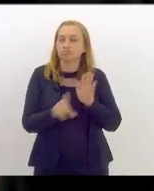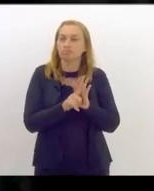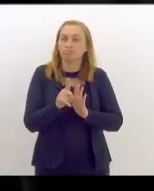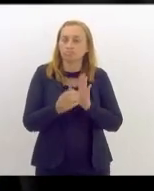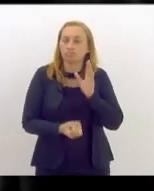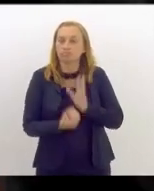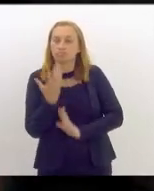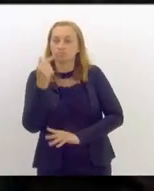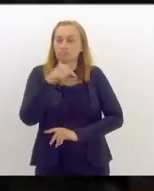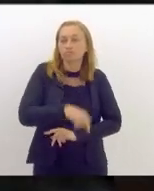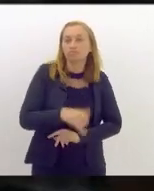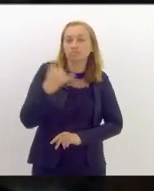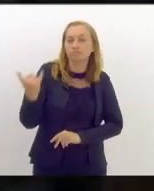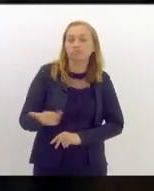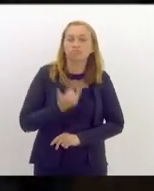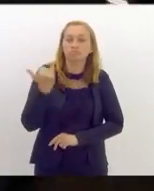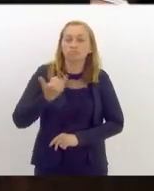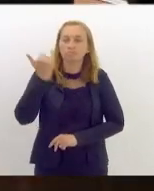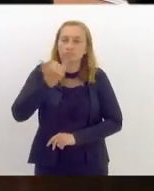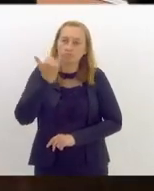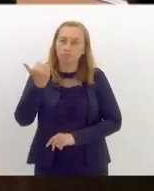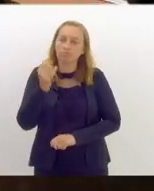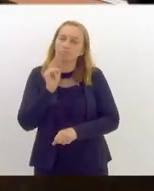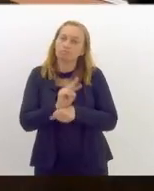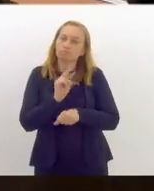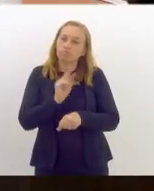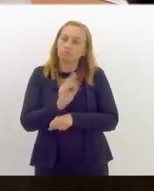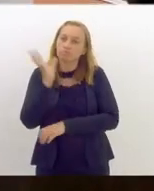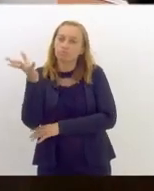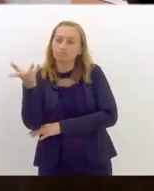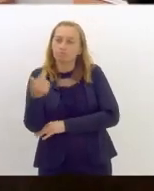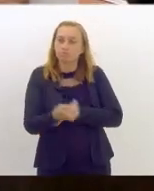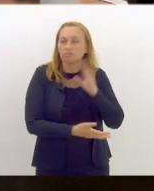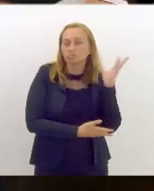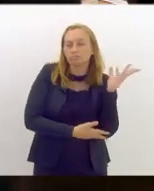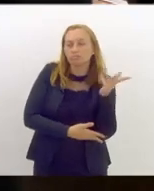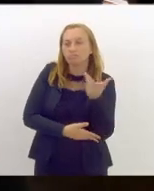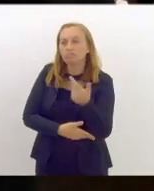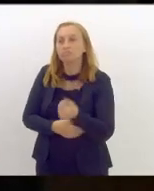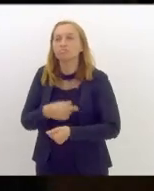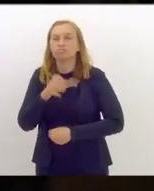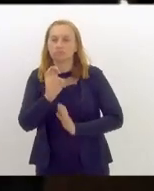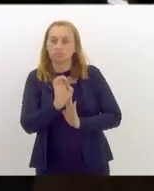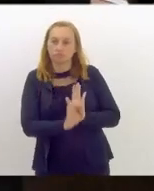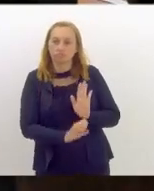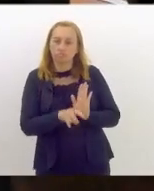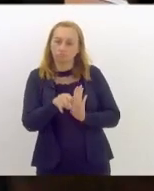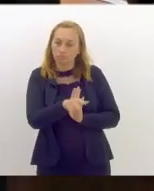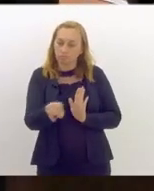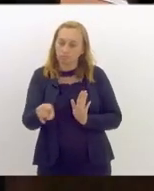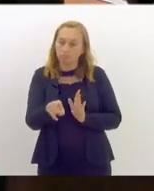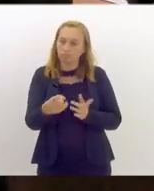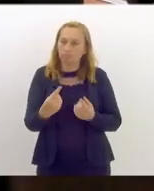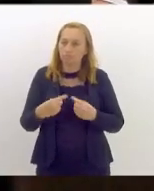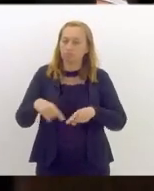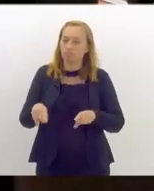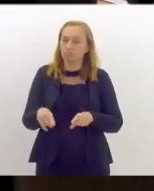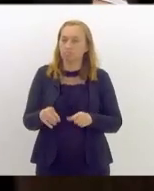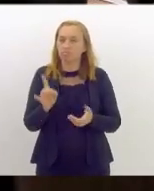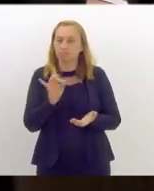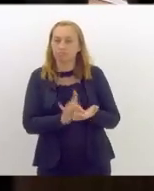necessidade da importância de se preservar o meio ambiente essas emendas destoam do projeto